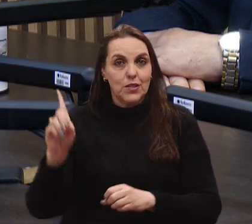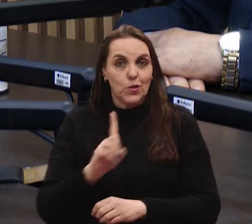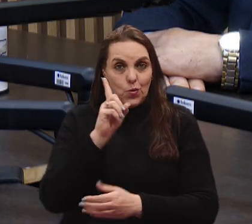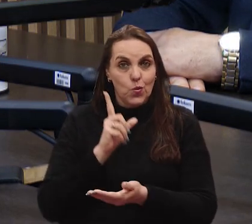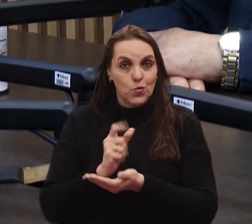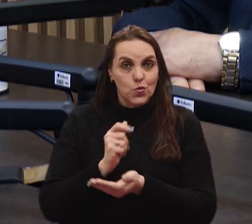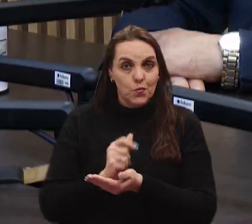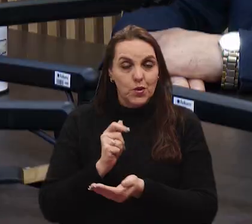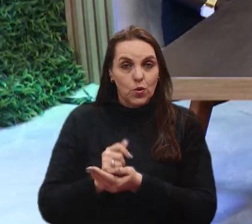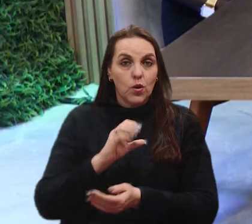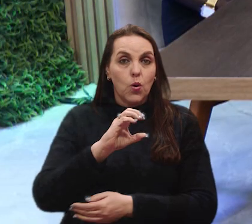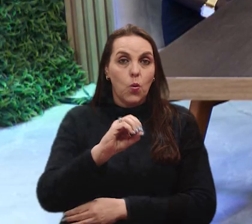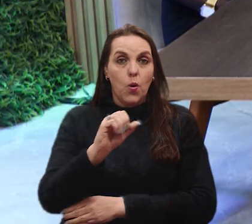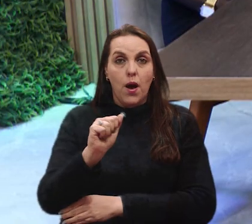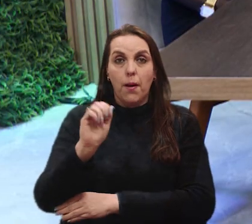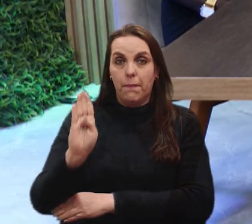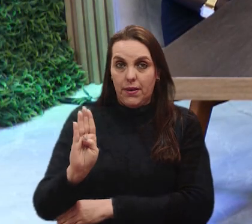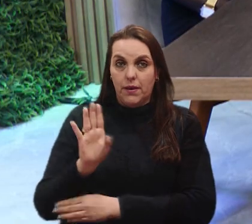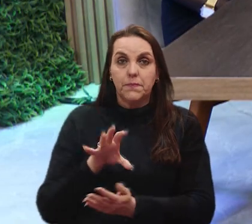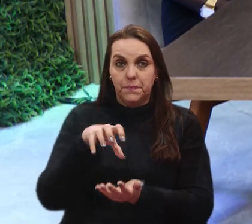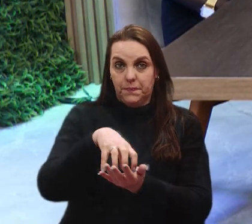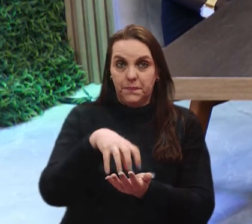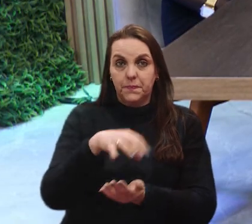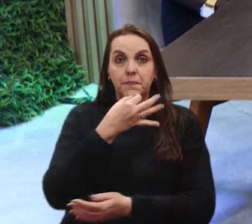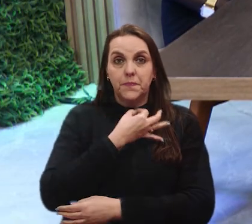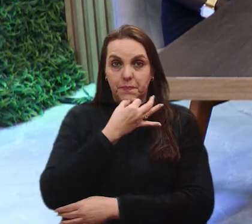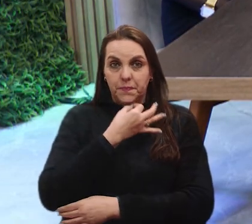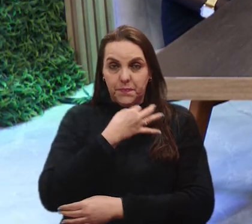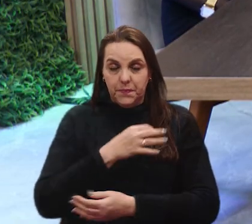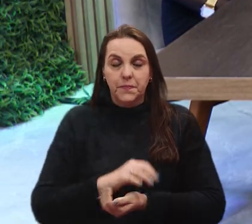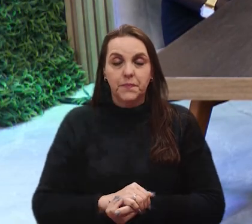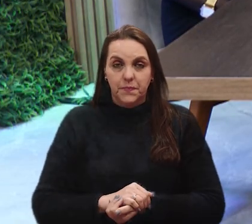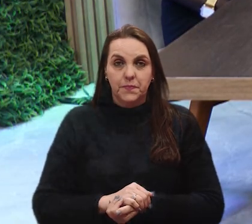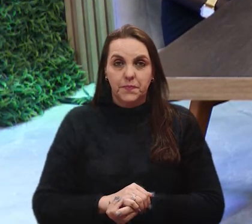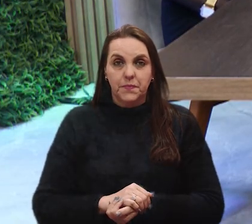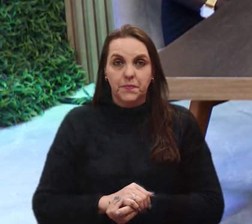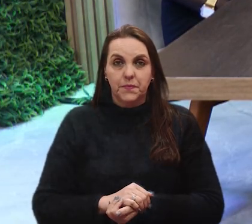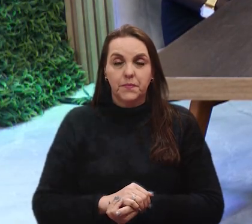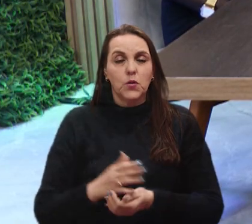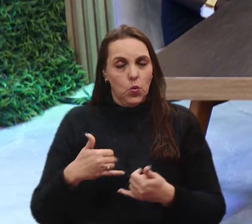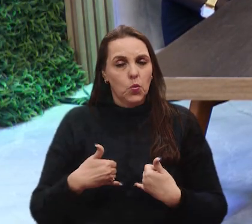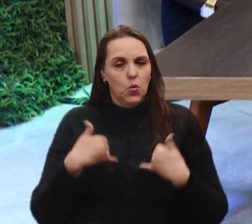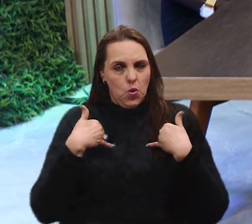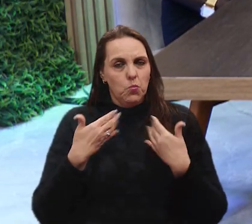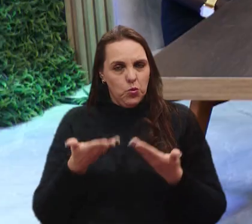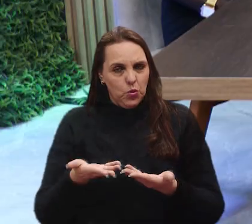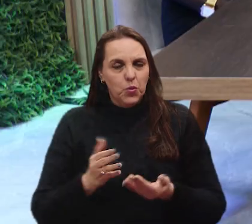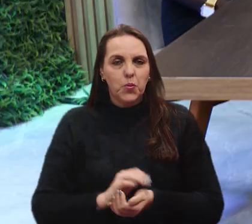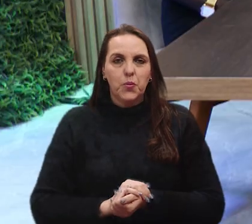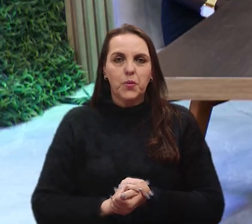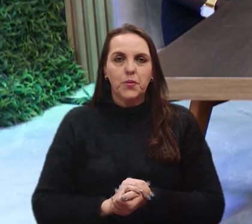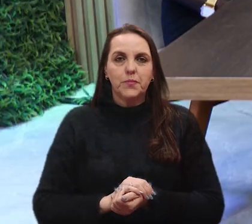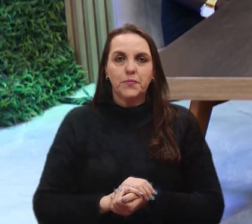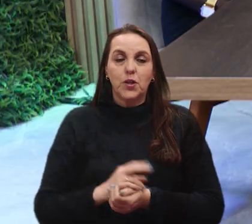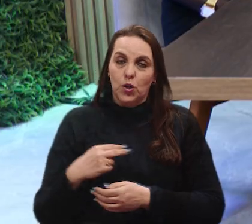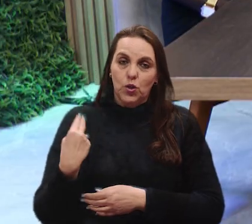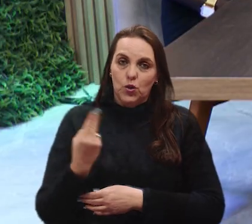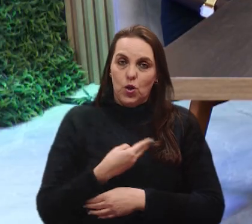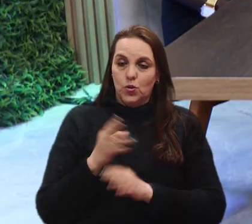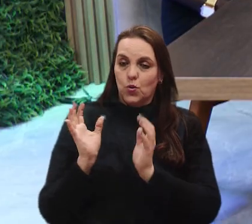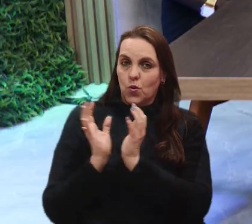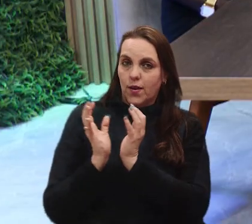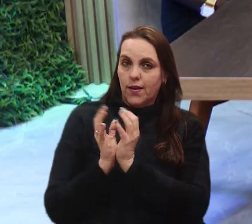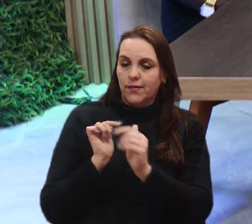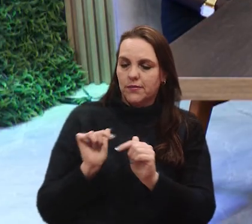Consumidor da Ordem dos Advogados do Brasil, da subseção de Caxias do Sul. Perfeito. Com muito amor, com muito orgulho, com os nossos nobres colegas